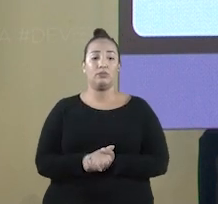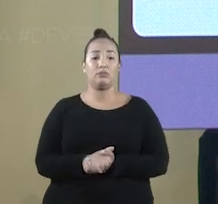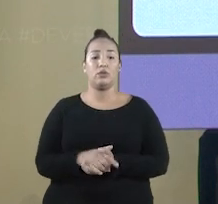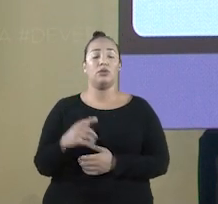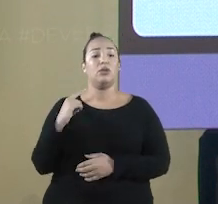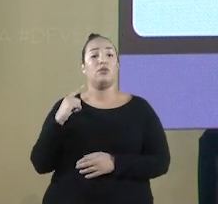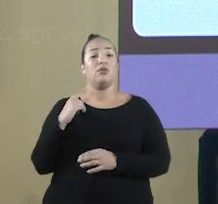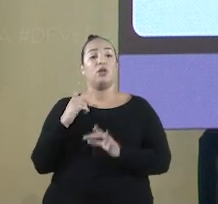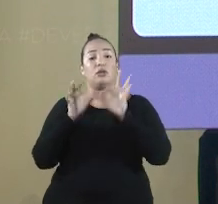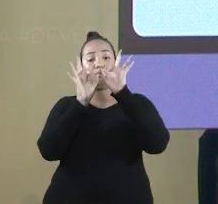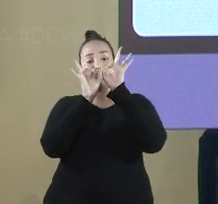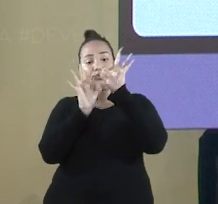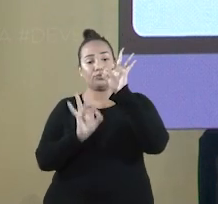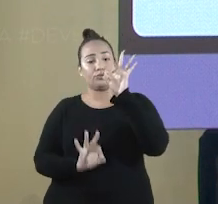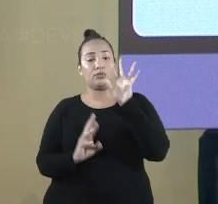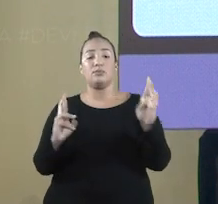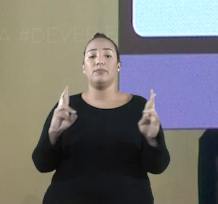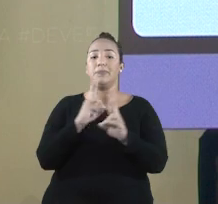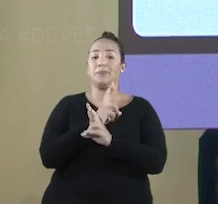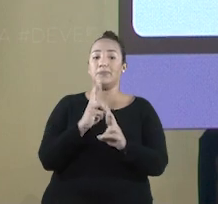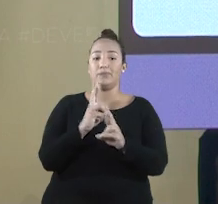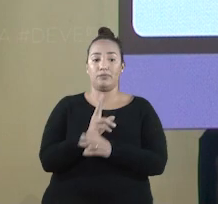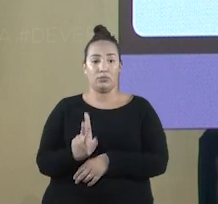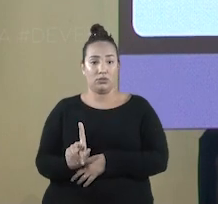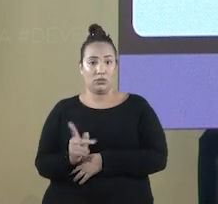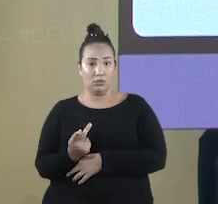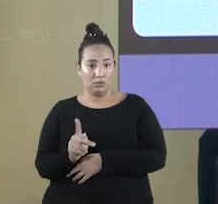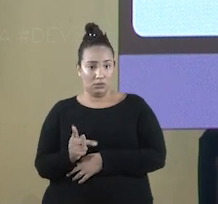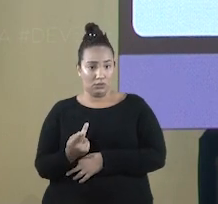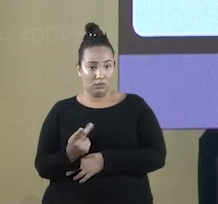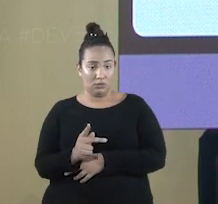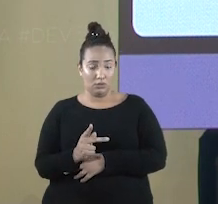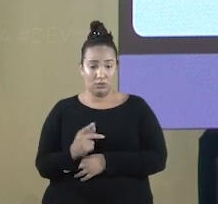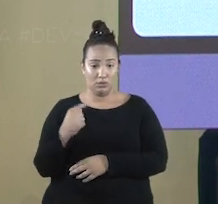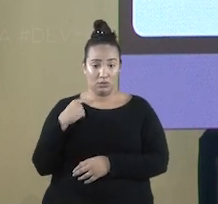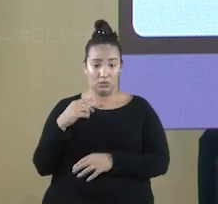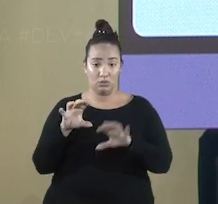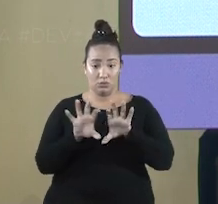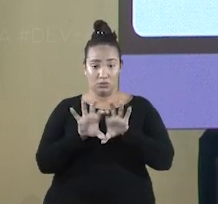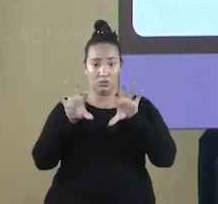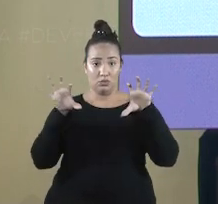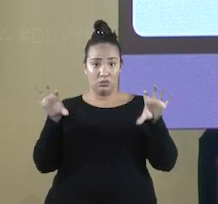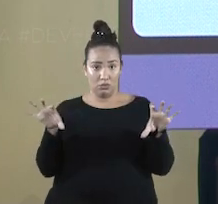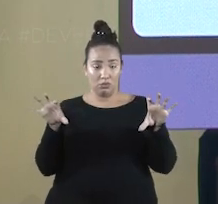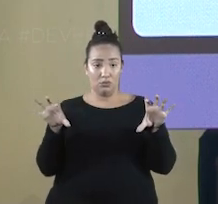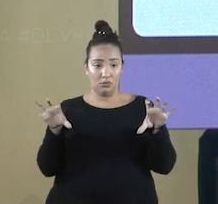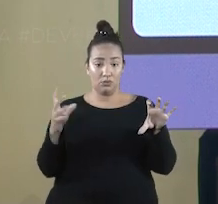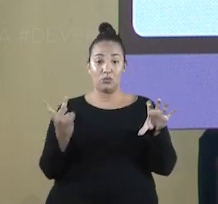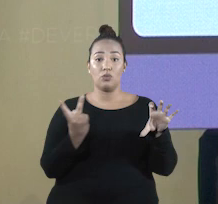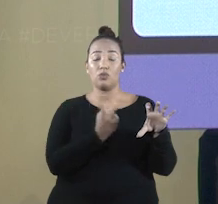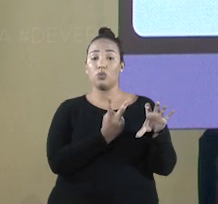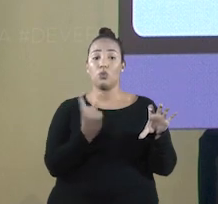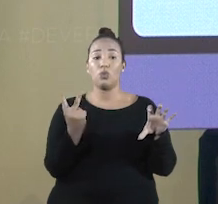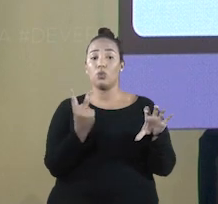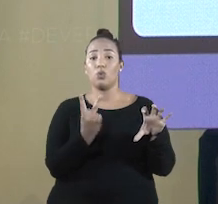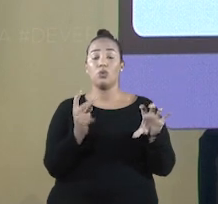essa altura relativa à hipotenusa dividindo o triângulo em dois, esses